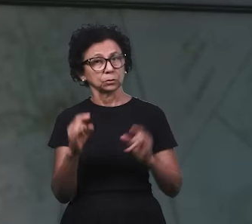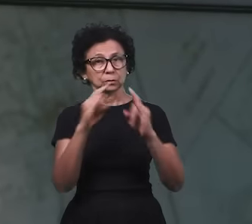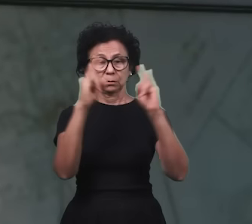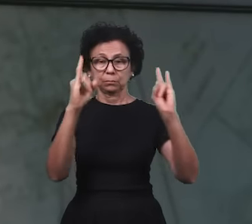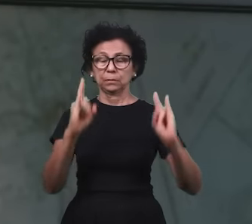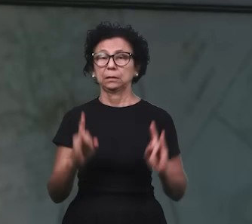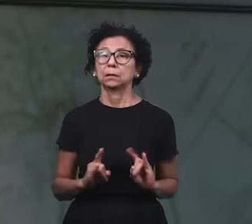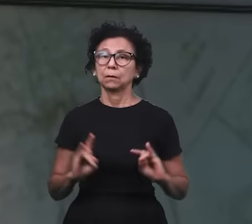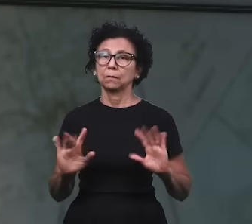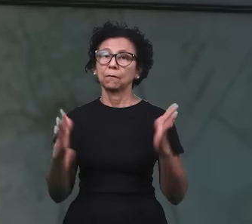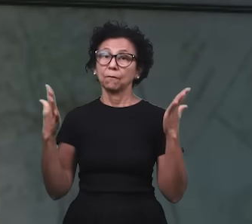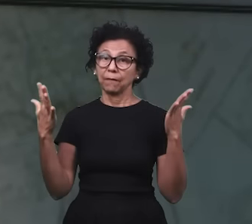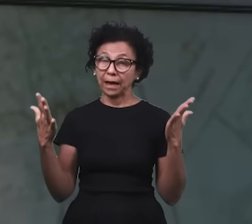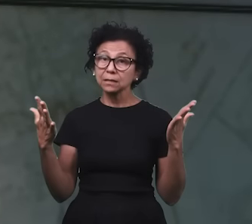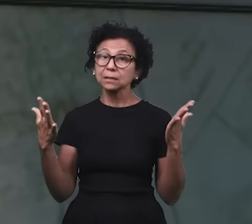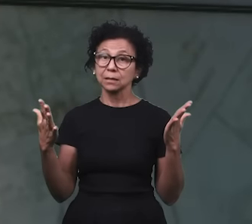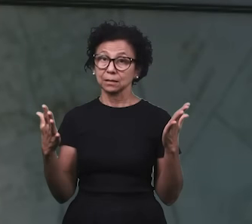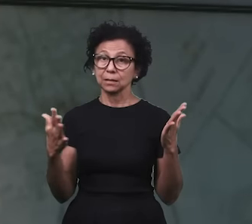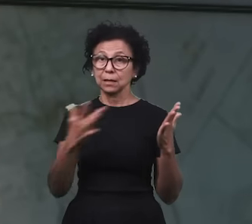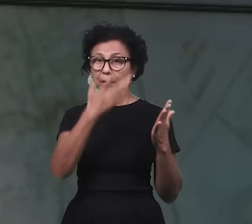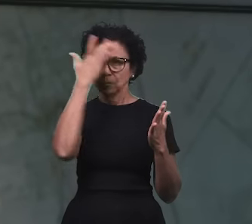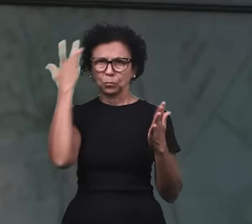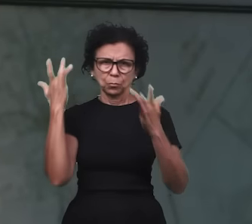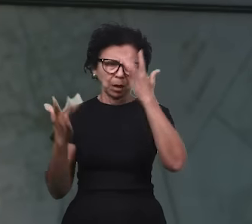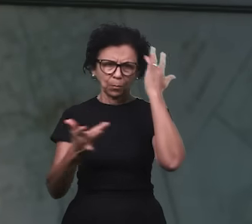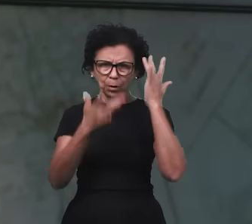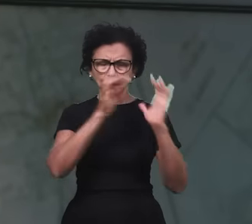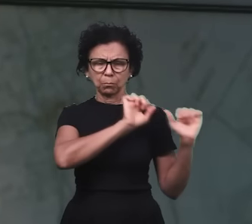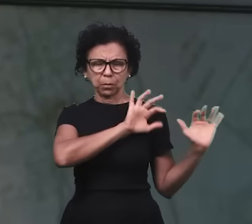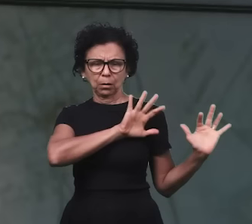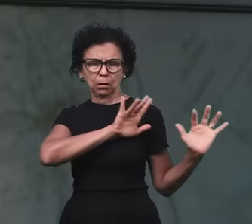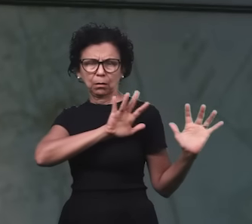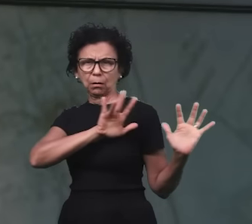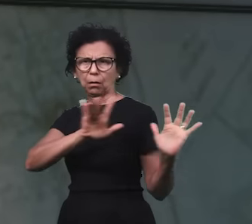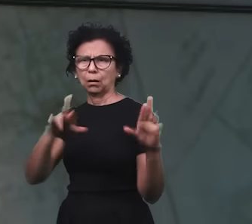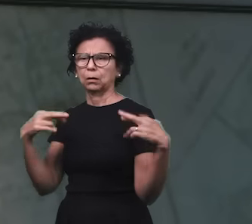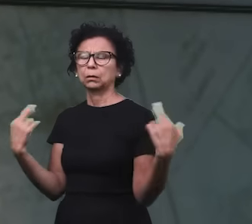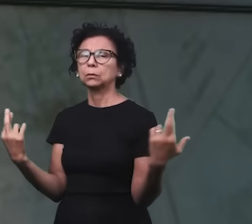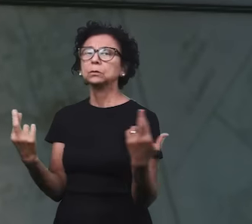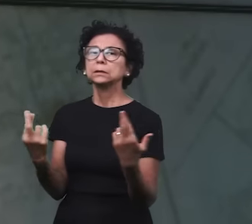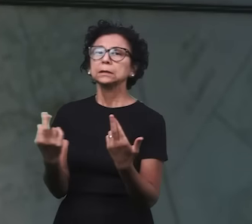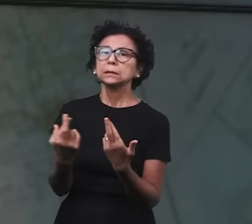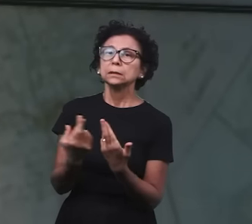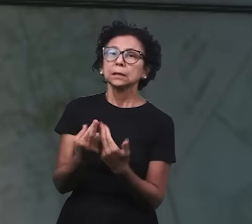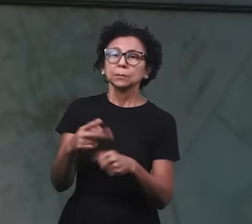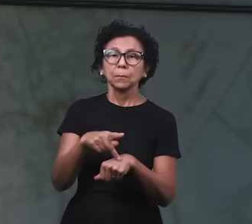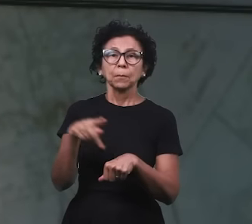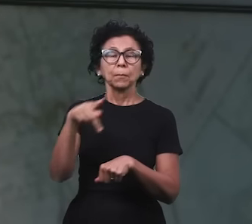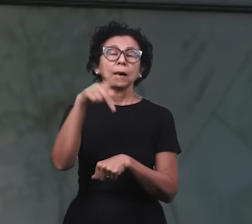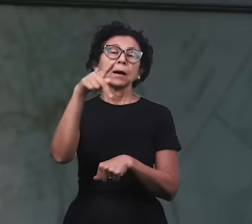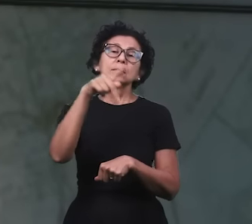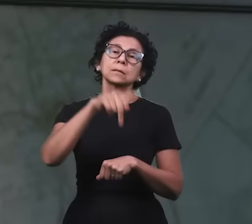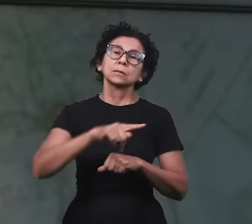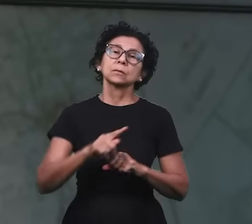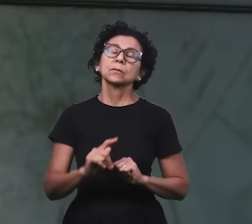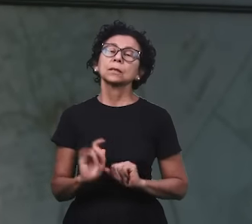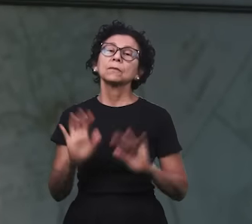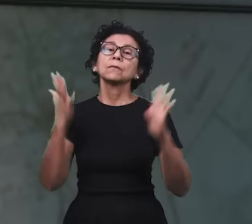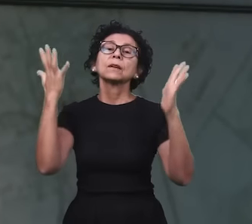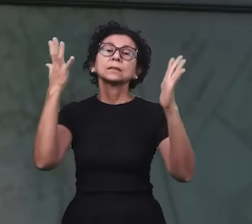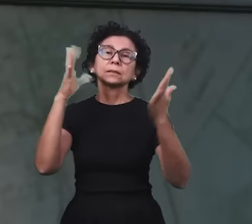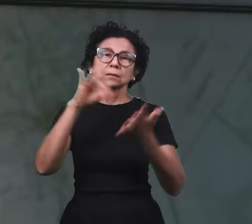grande quantidade de pessoas, mas a Páscoa era o início do calendário de festas anual.